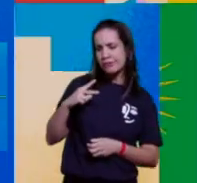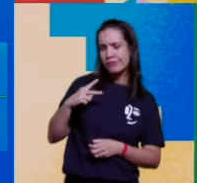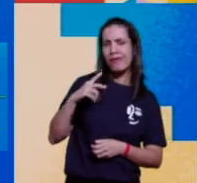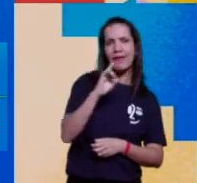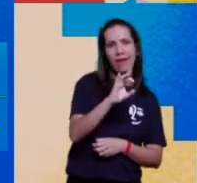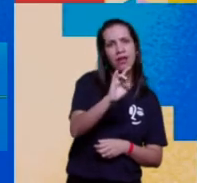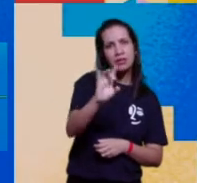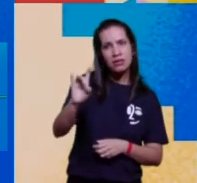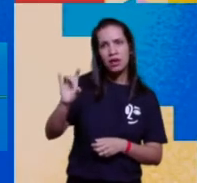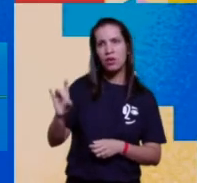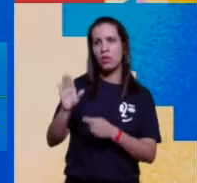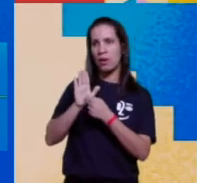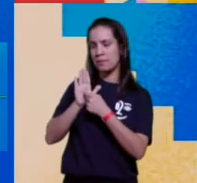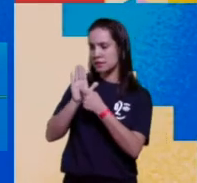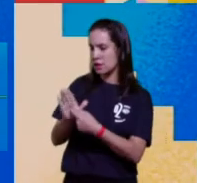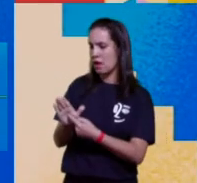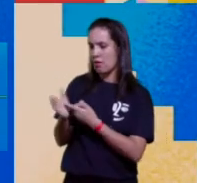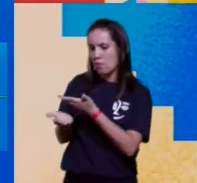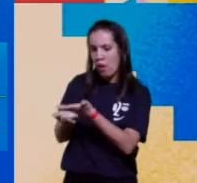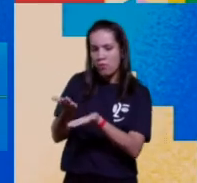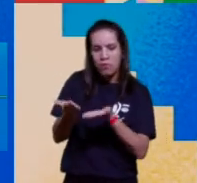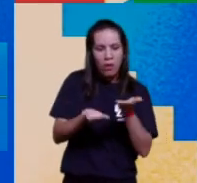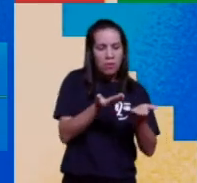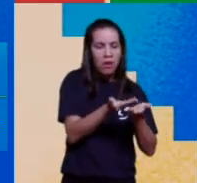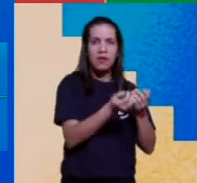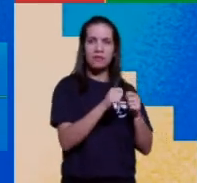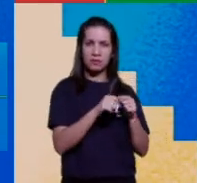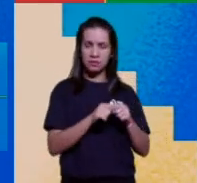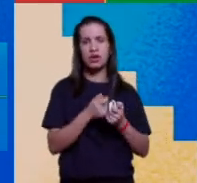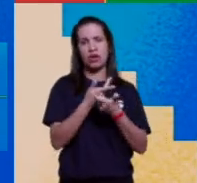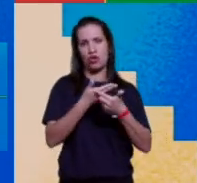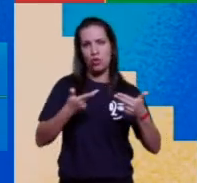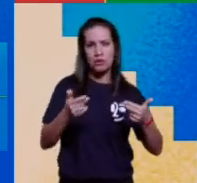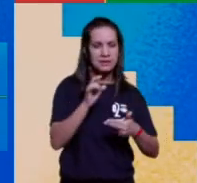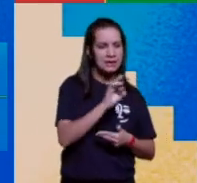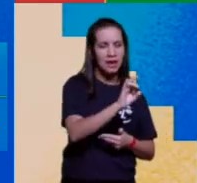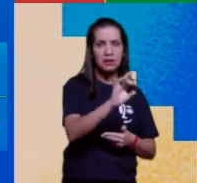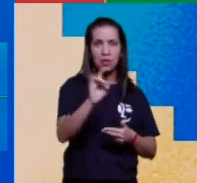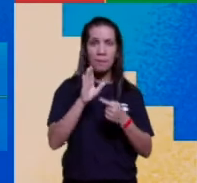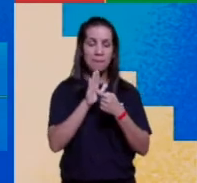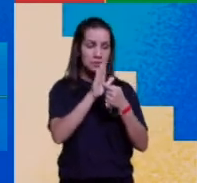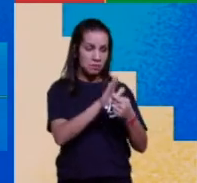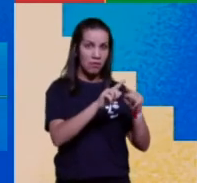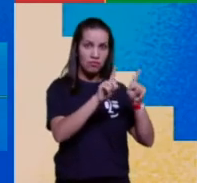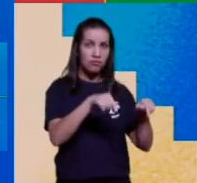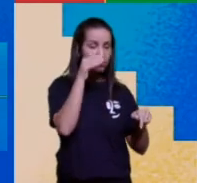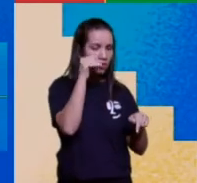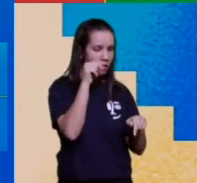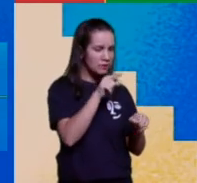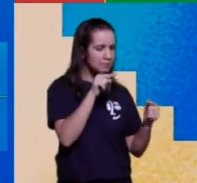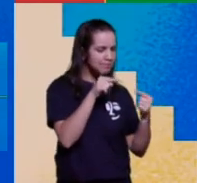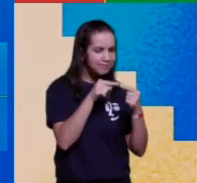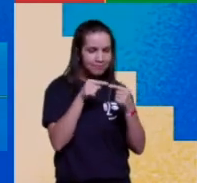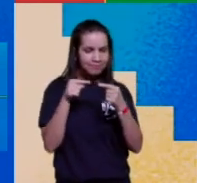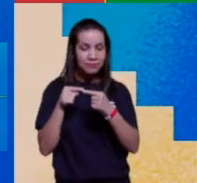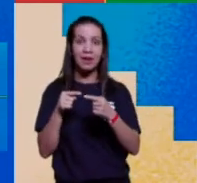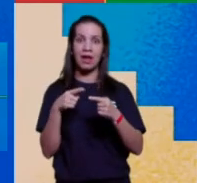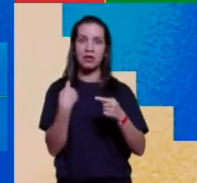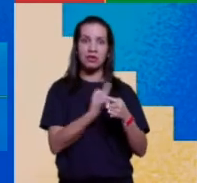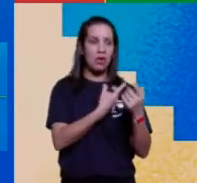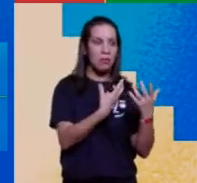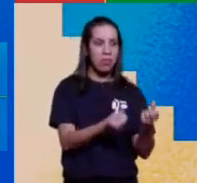a entidade e aí, em função das causas que cada um se identificou mais, a gente foi ganhando a adesão